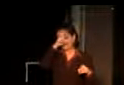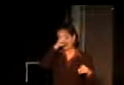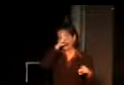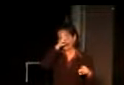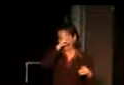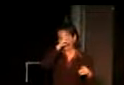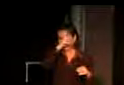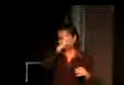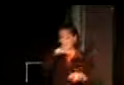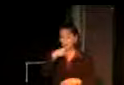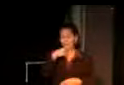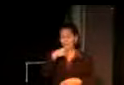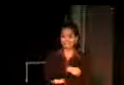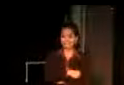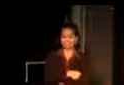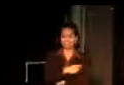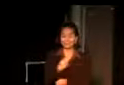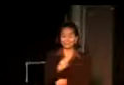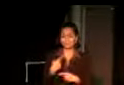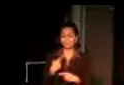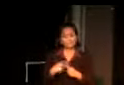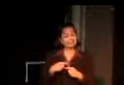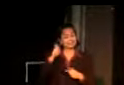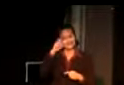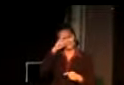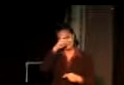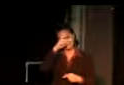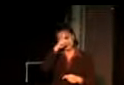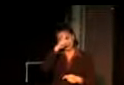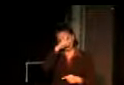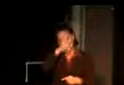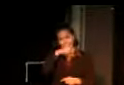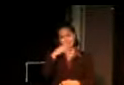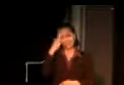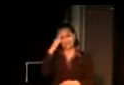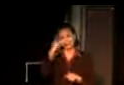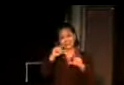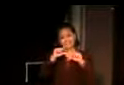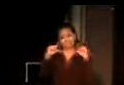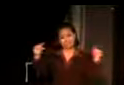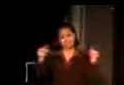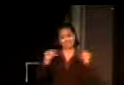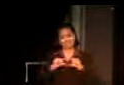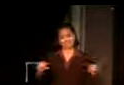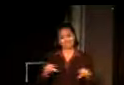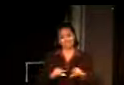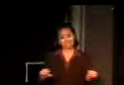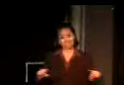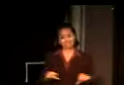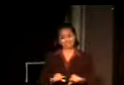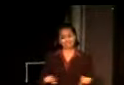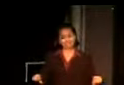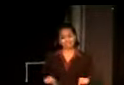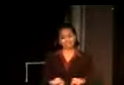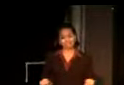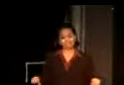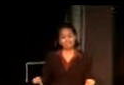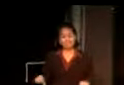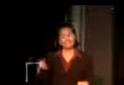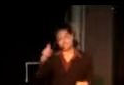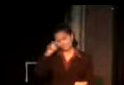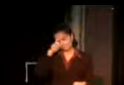que sempre quando estamos aqui falando se pressupõe na cabeça das pessoas que nós somos modelares naquilo que